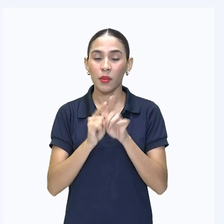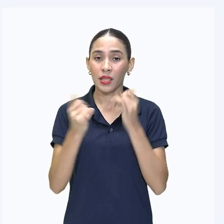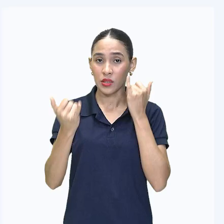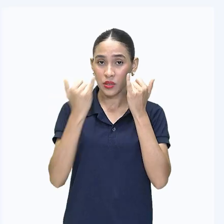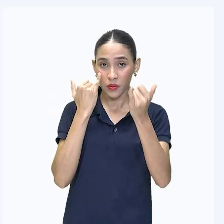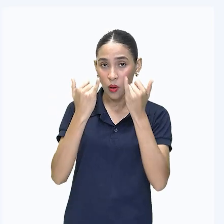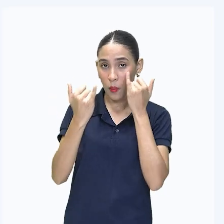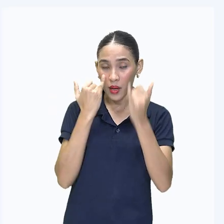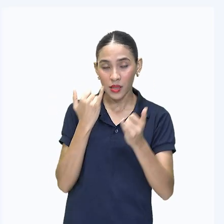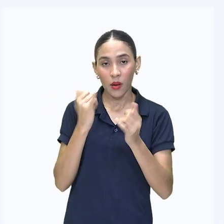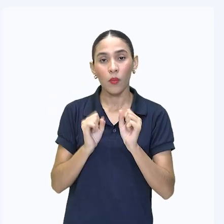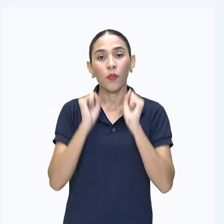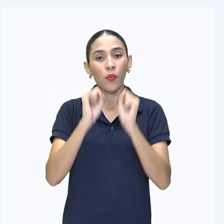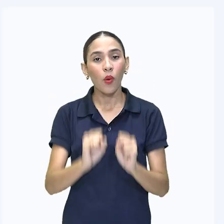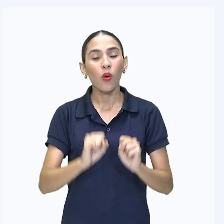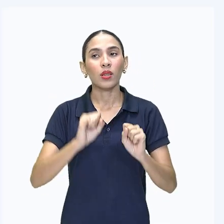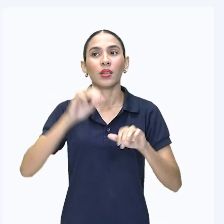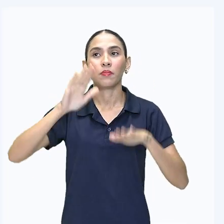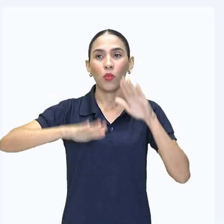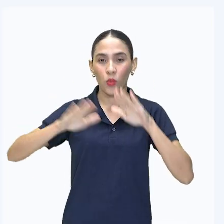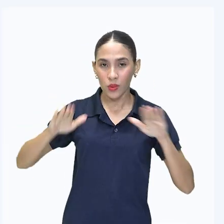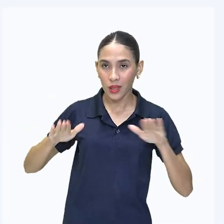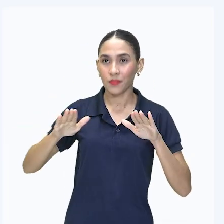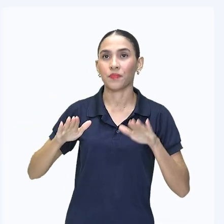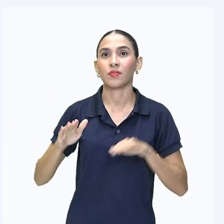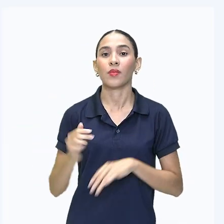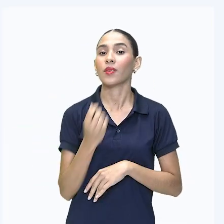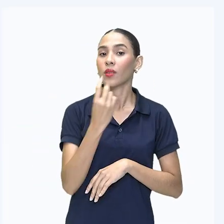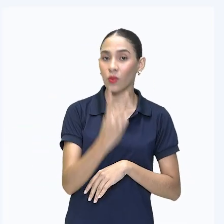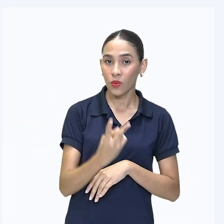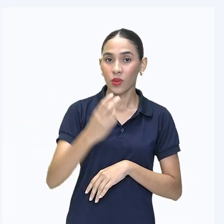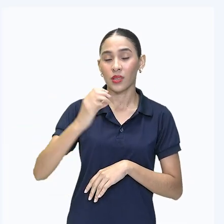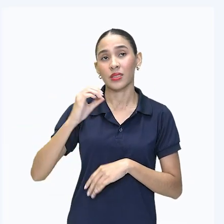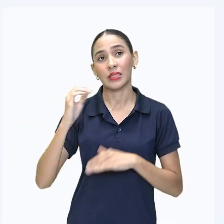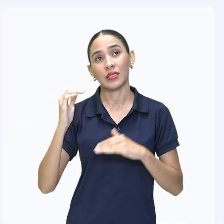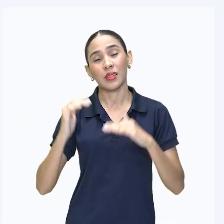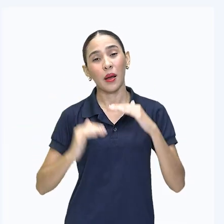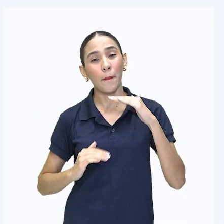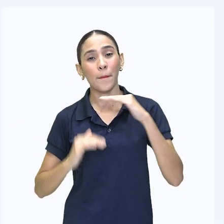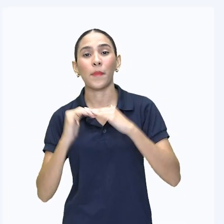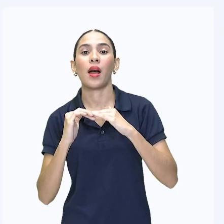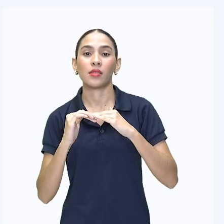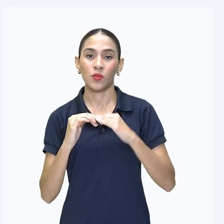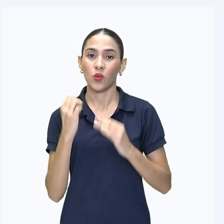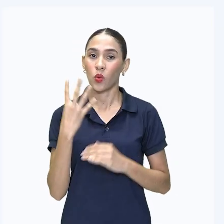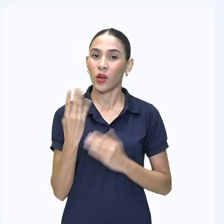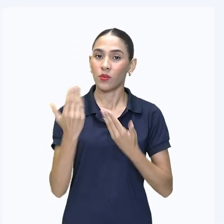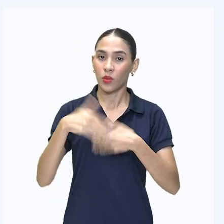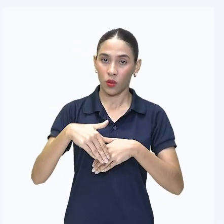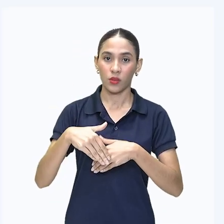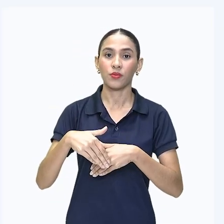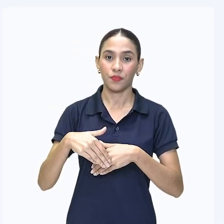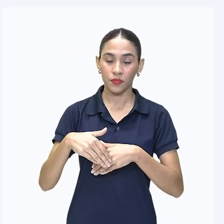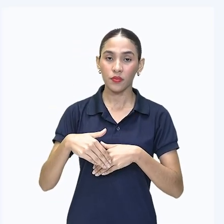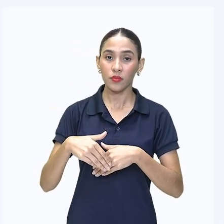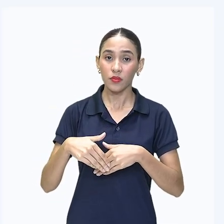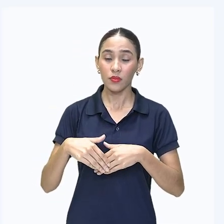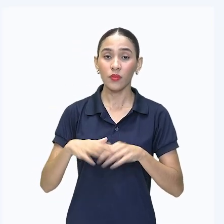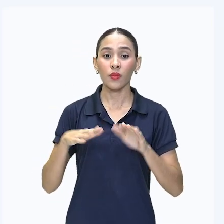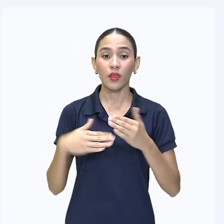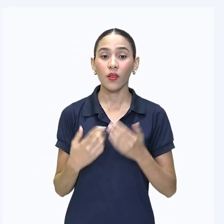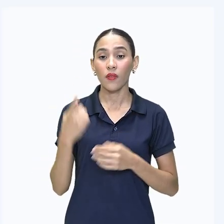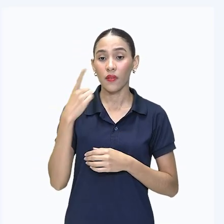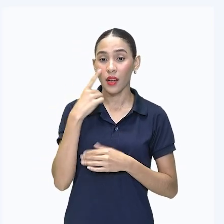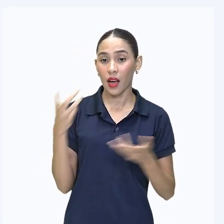itinerários formativos. Elas podem variar entre, no mínimo, 2 e, no máximo, 4 avaliações.